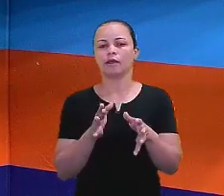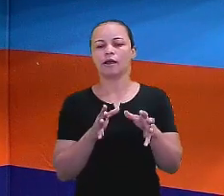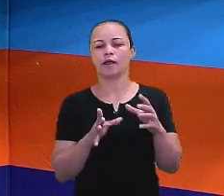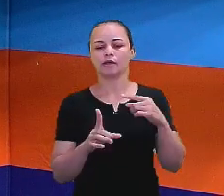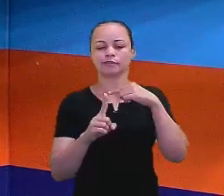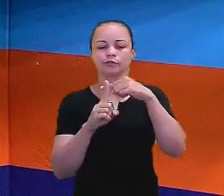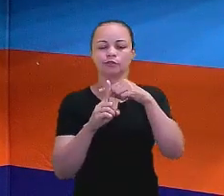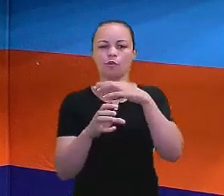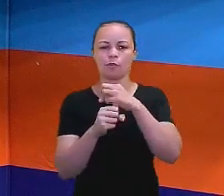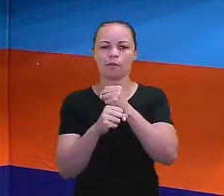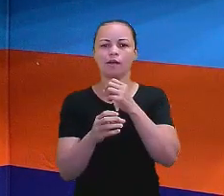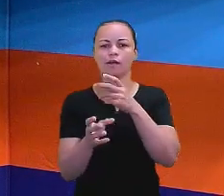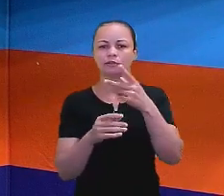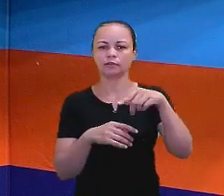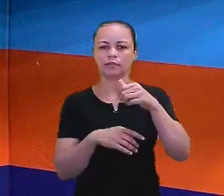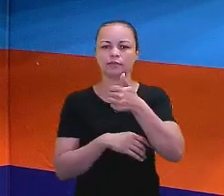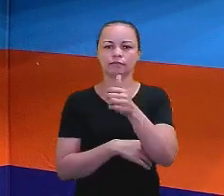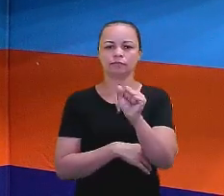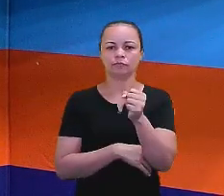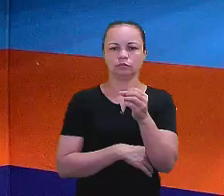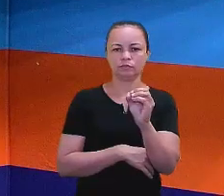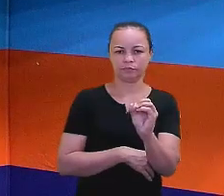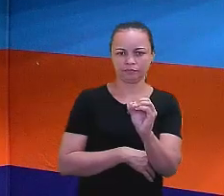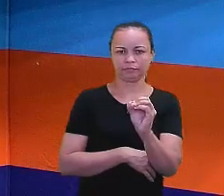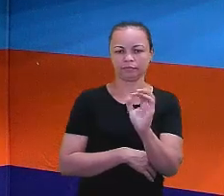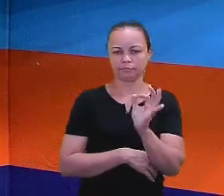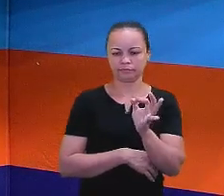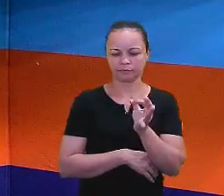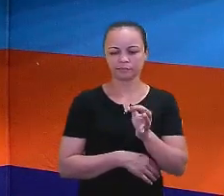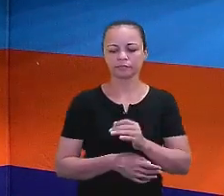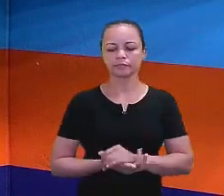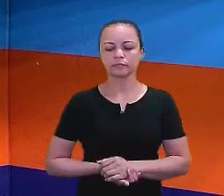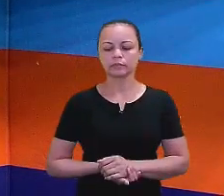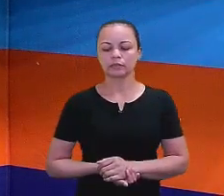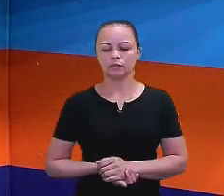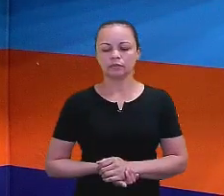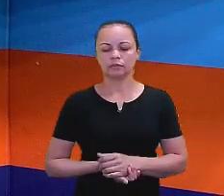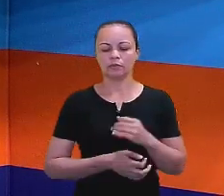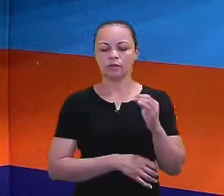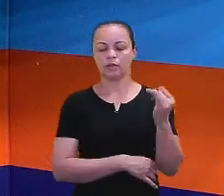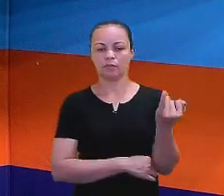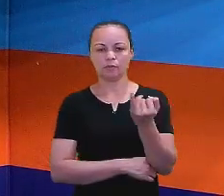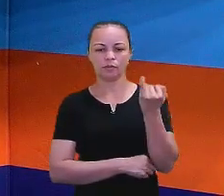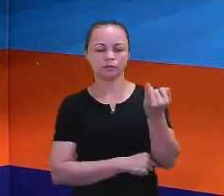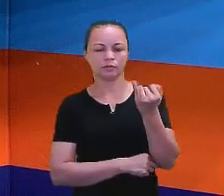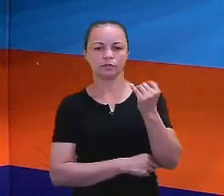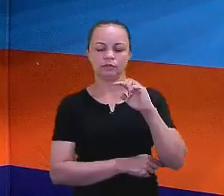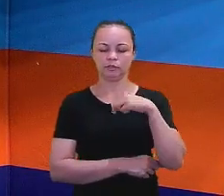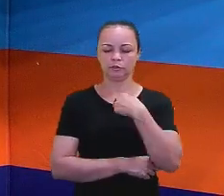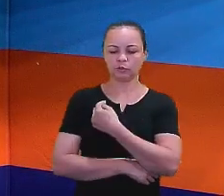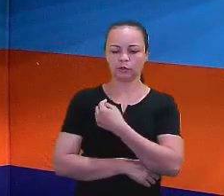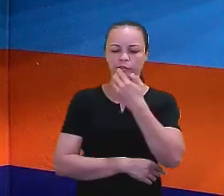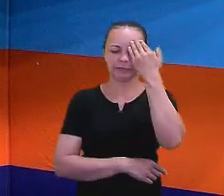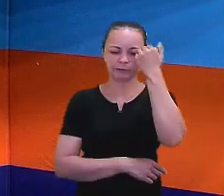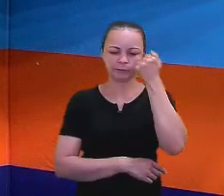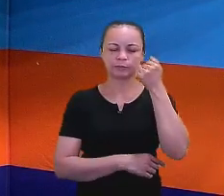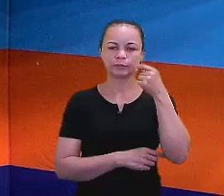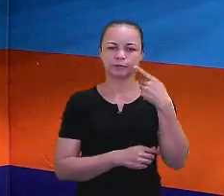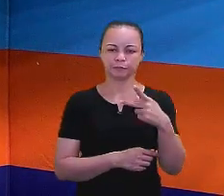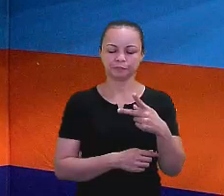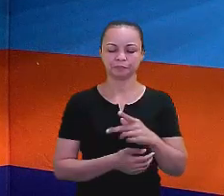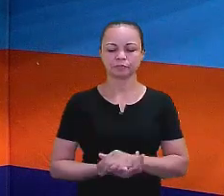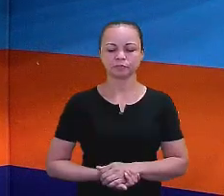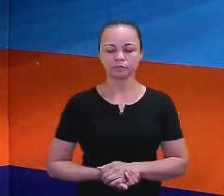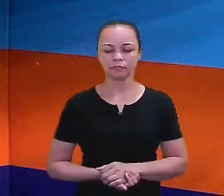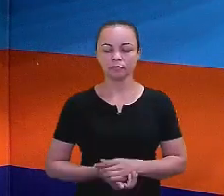internos será igual a 180 graus, tá? Então, é importante que a gente já saiba disso. Uma das